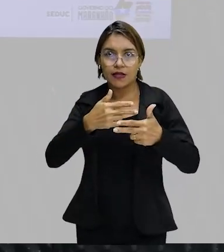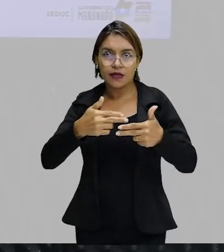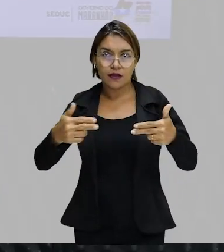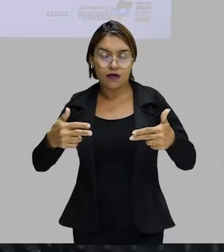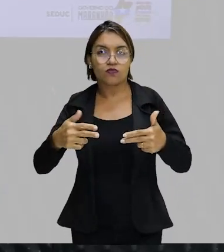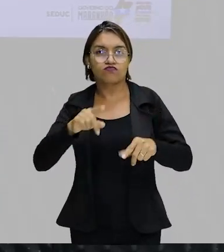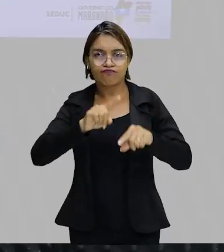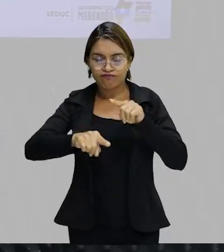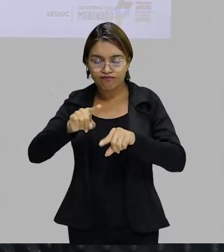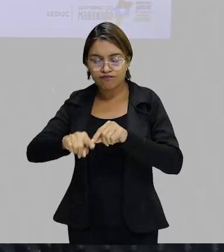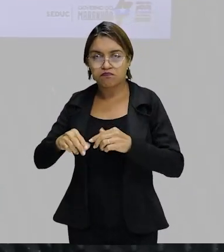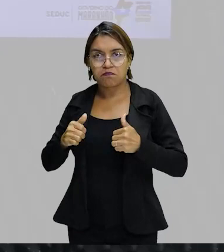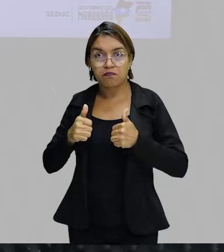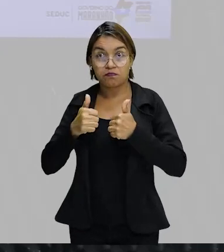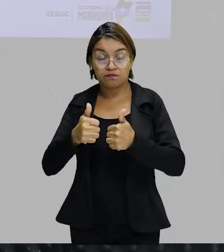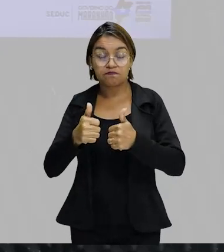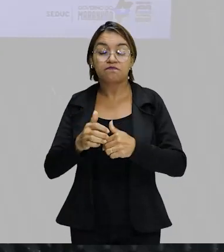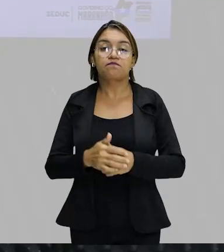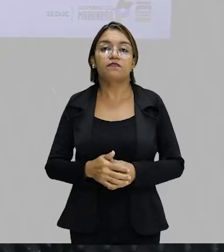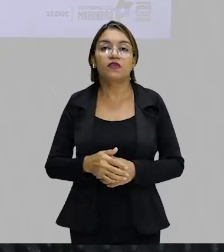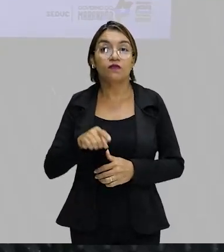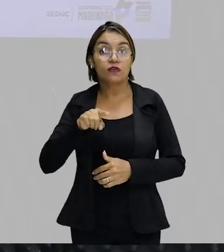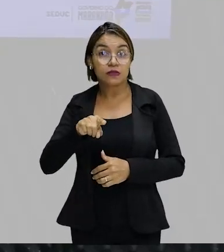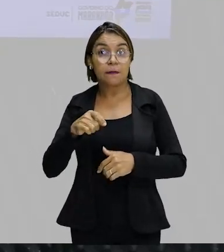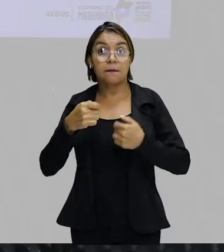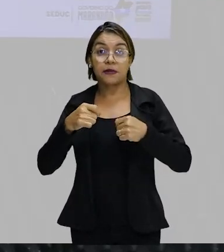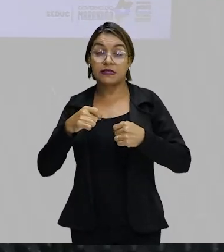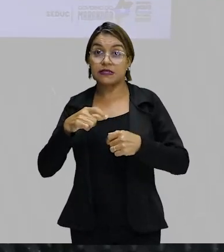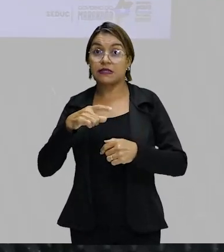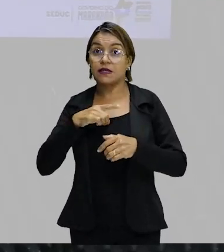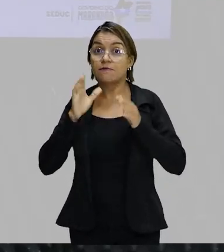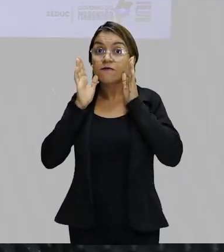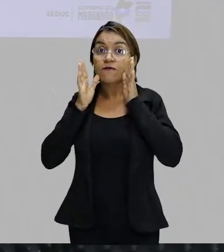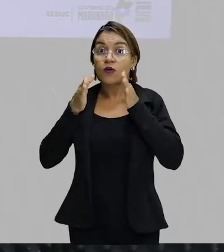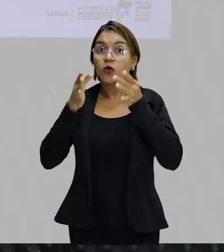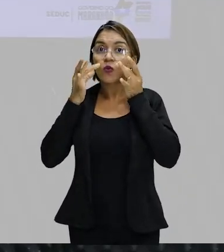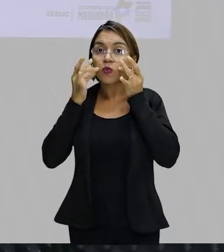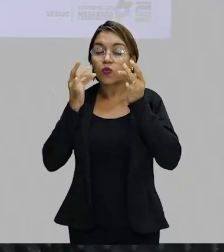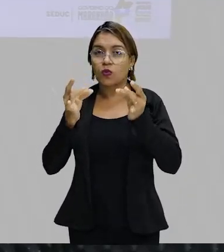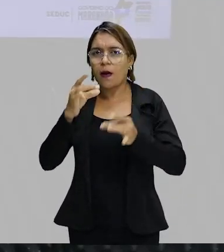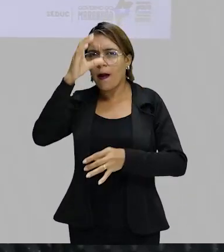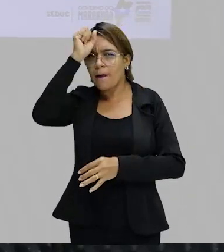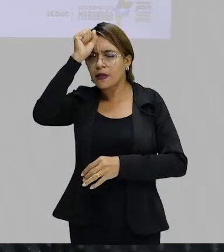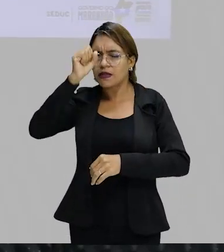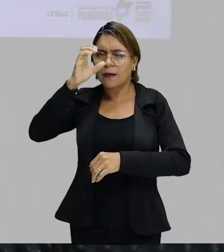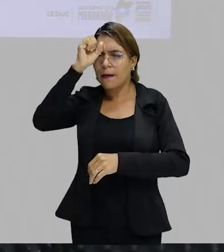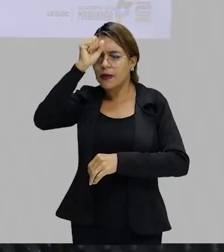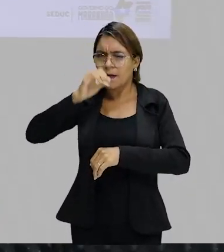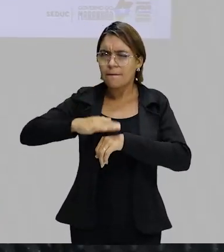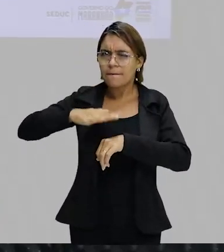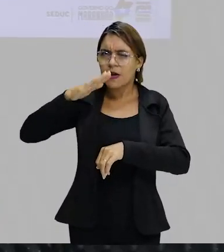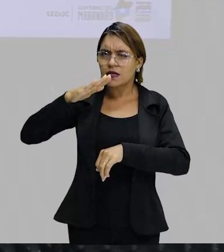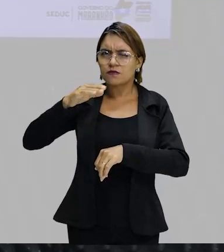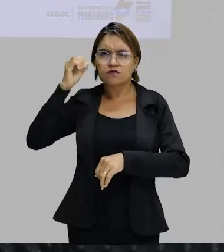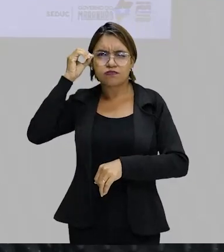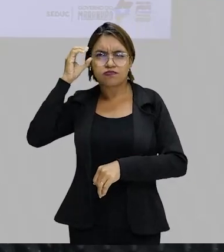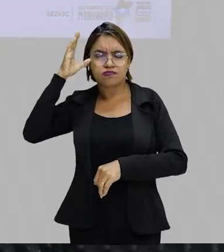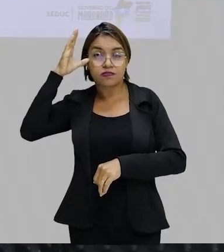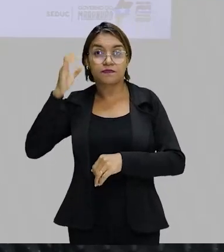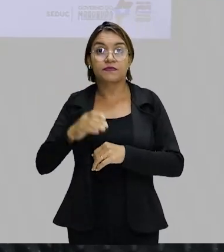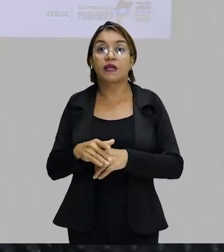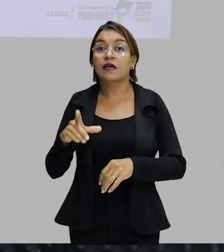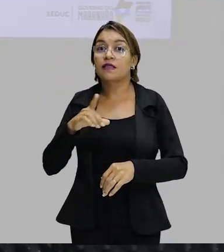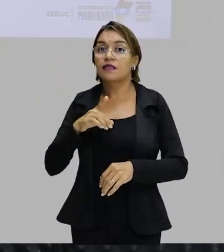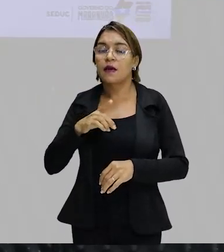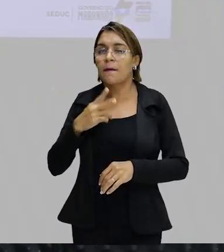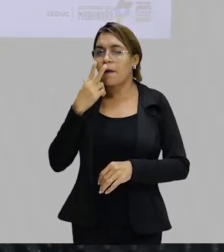necessário, correto? Eu quero que você tenha aqui a apreensão máxima, aprenda o máximo possível. E eu tenho um presente